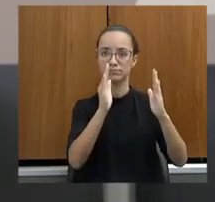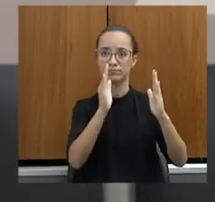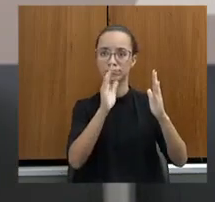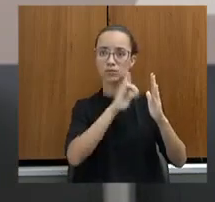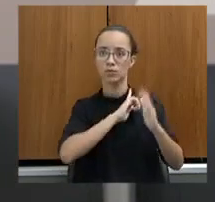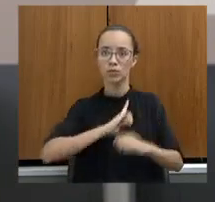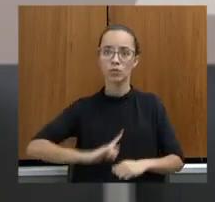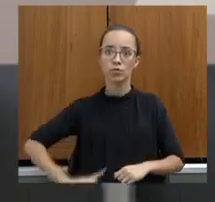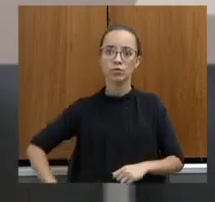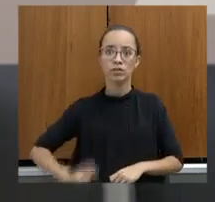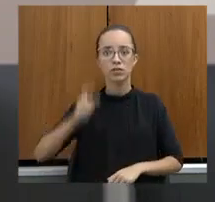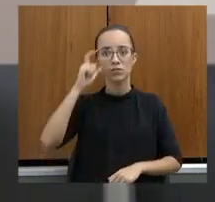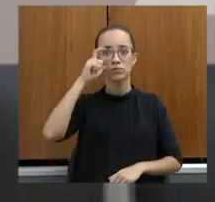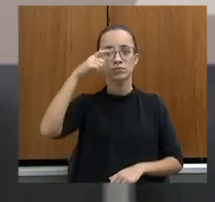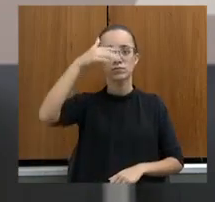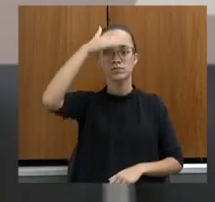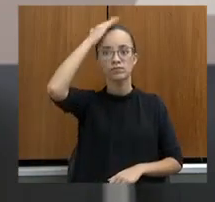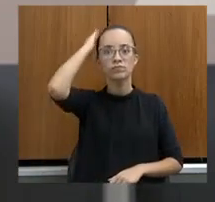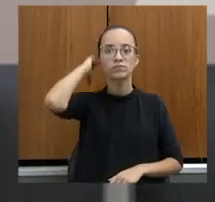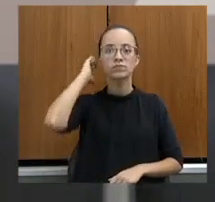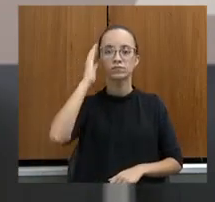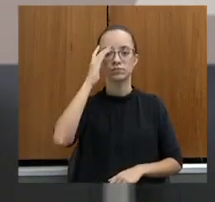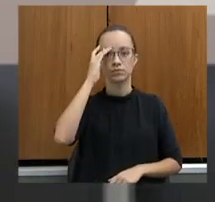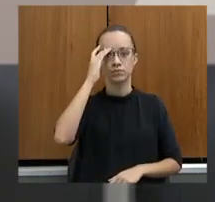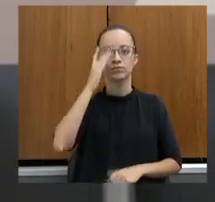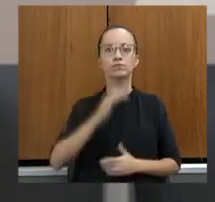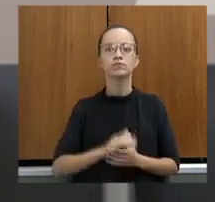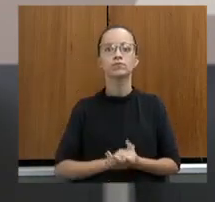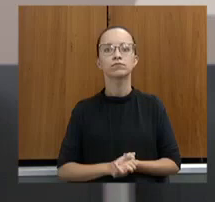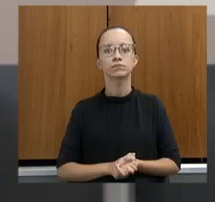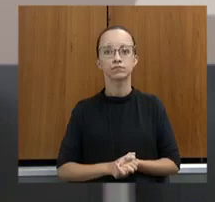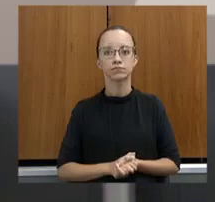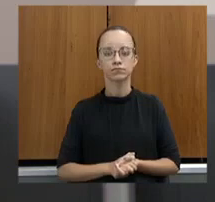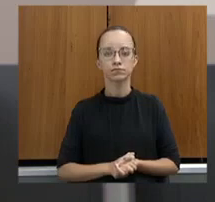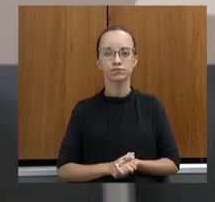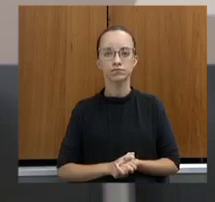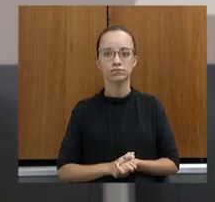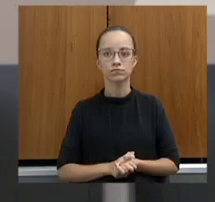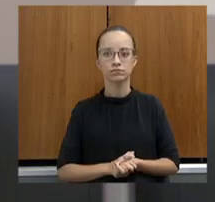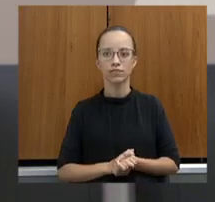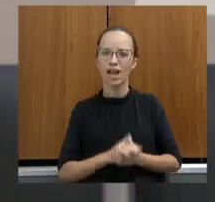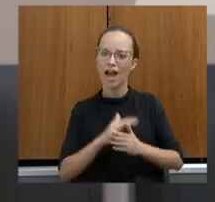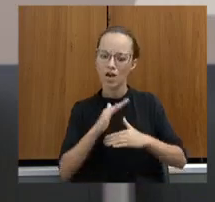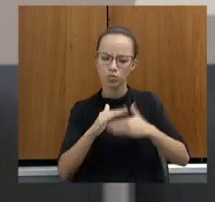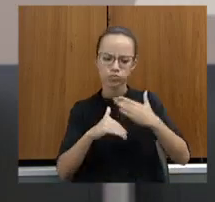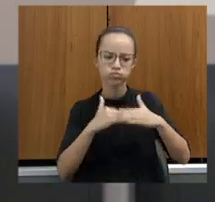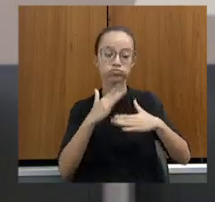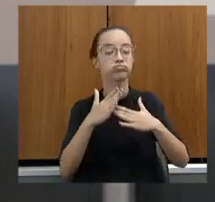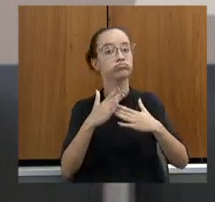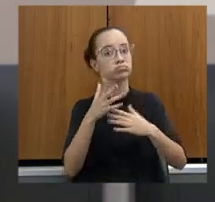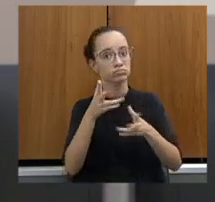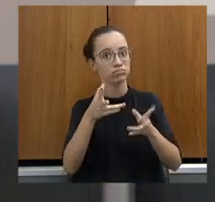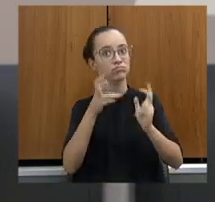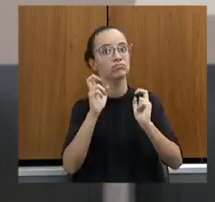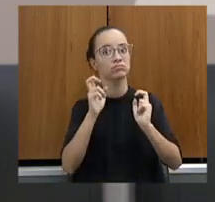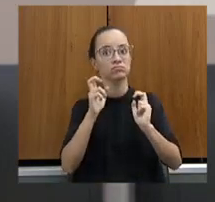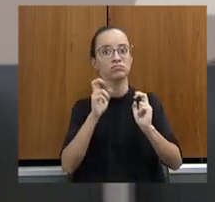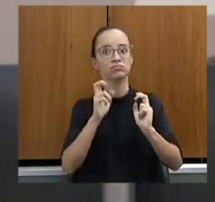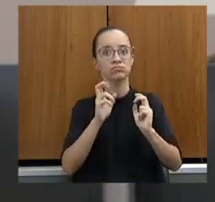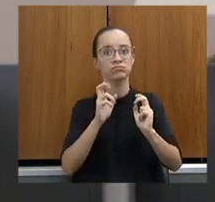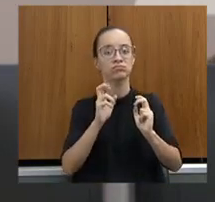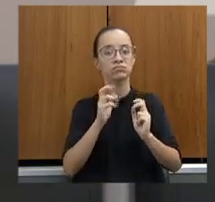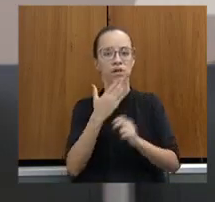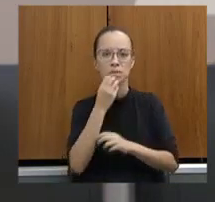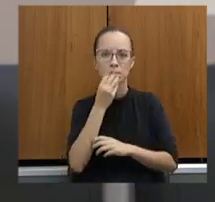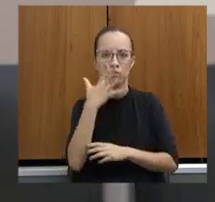governo do governador Romeu Zema realmente a evolução é muito grande isso e